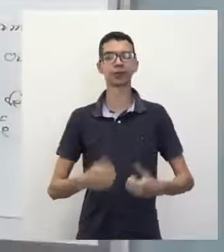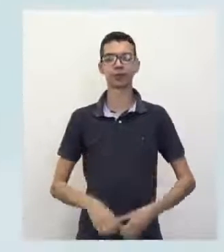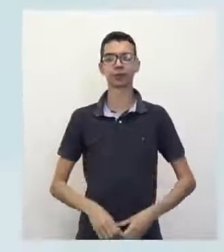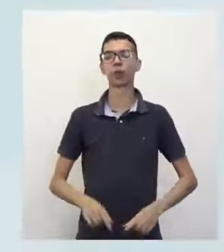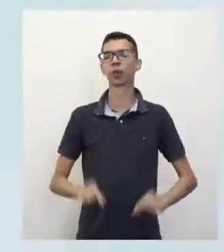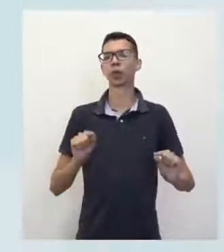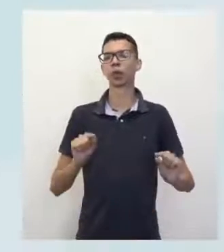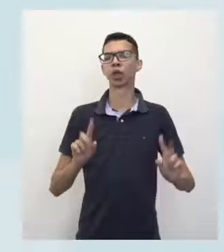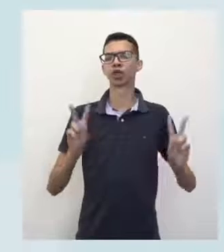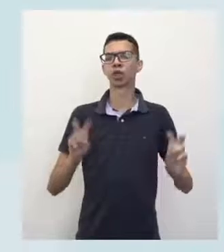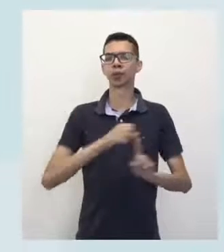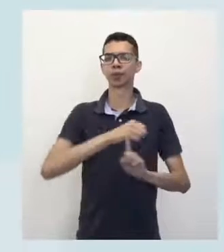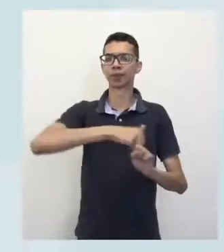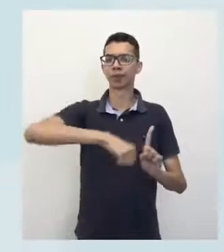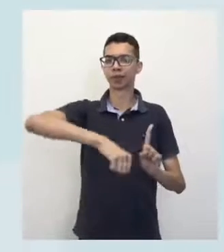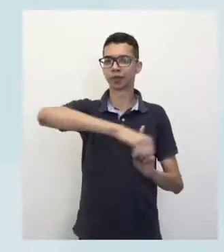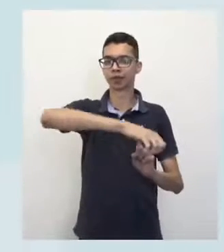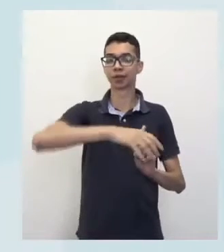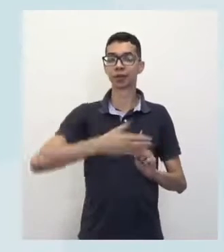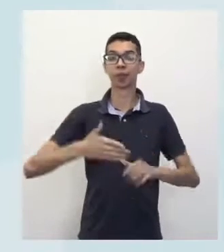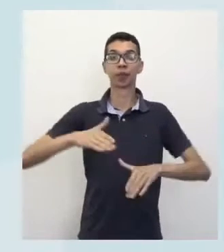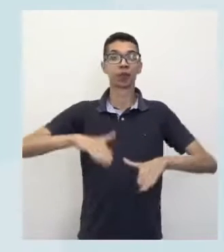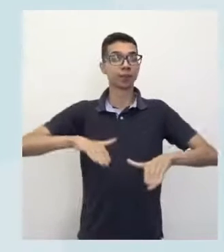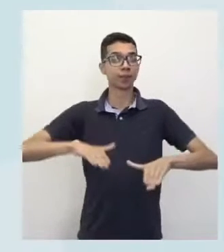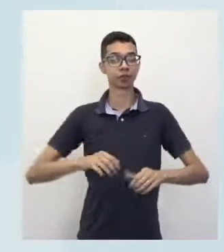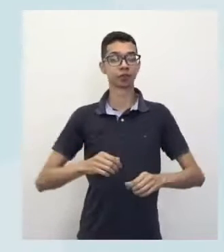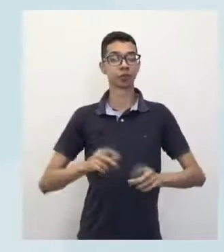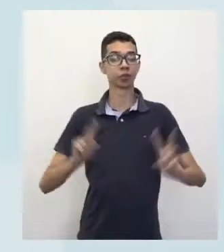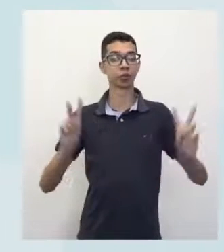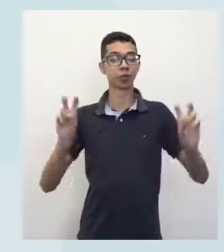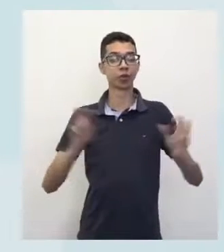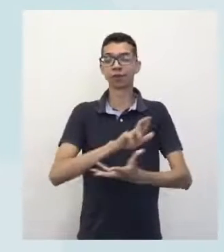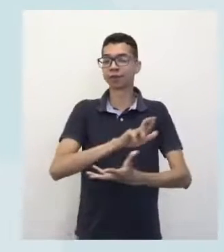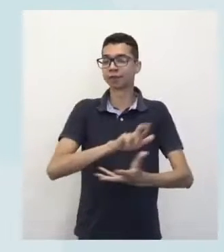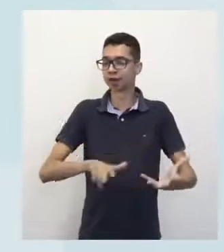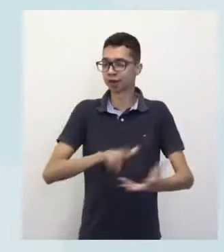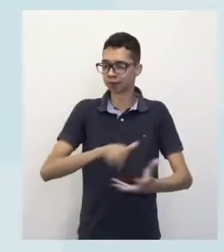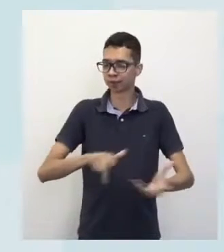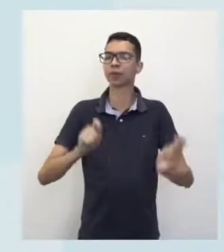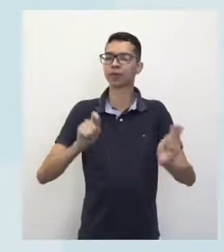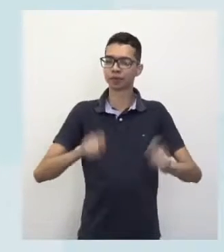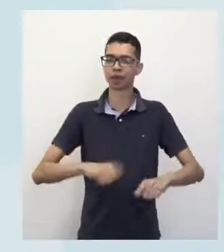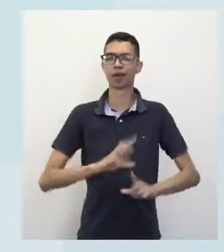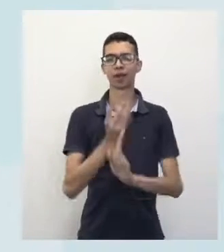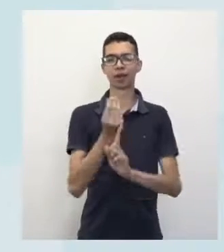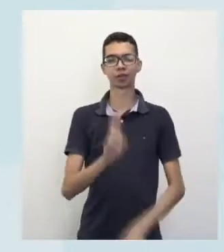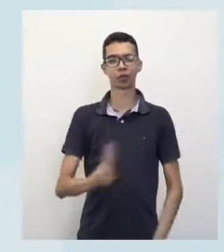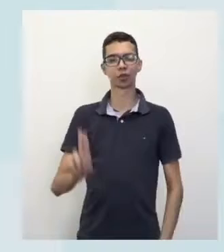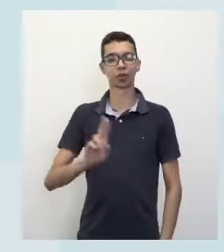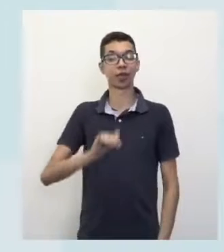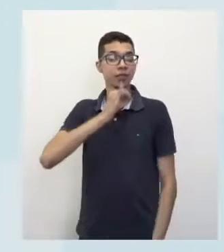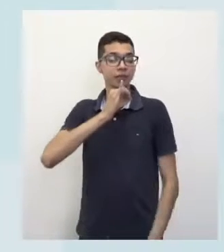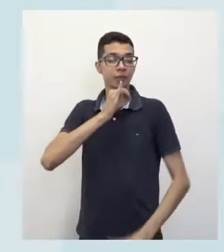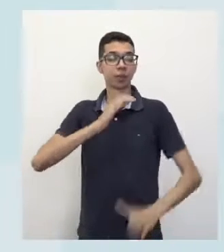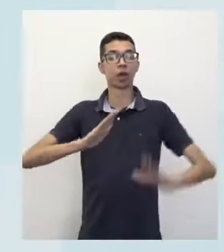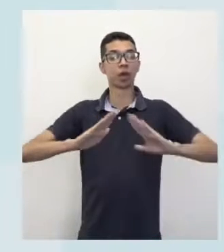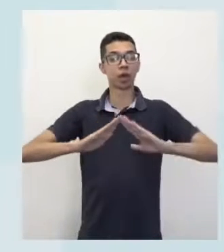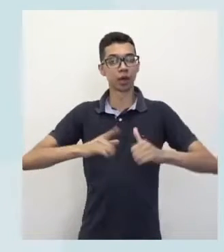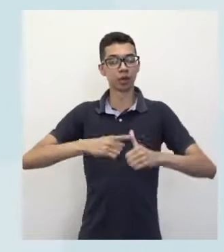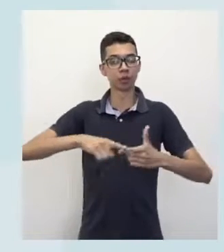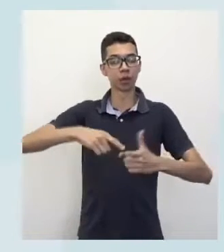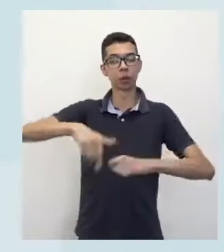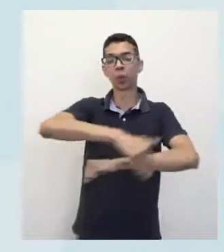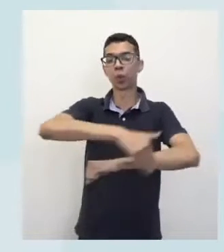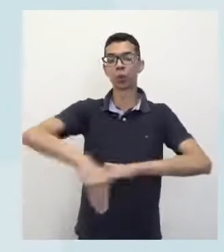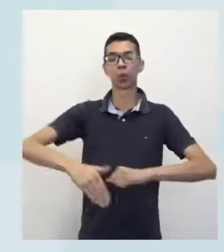ela envolve os diferentes contextos em que seja possível ter contato com a arte. em casa, na rua, no trabalho, com seus amigos,